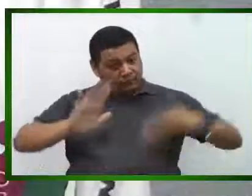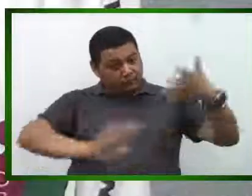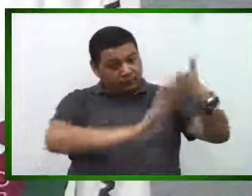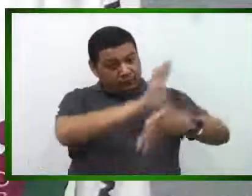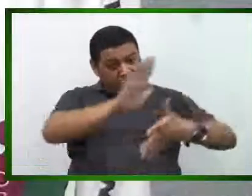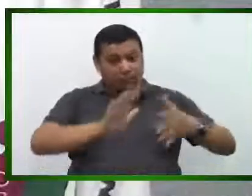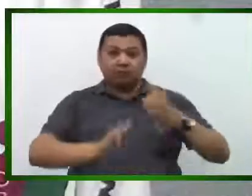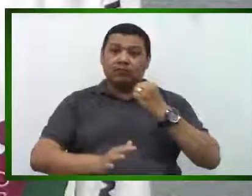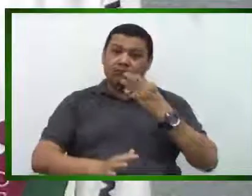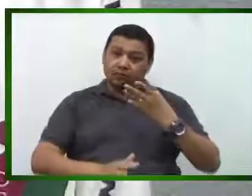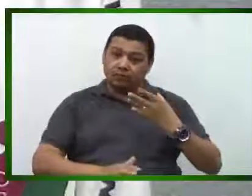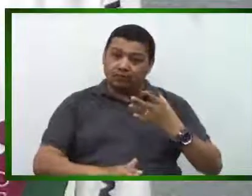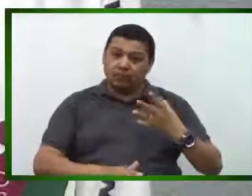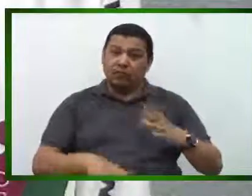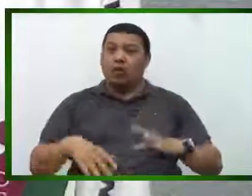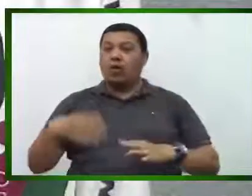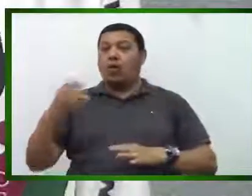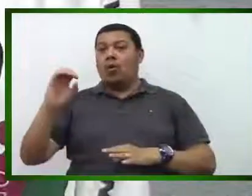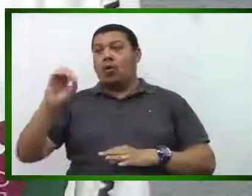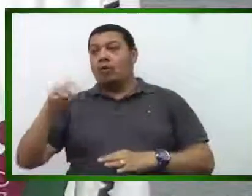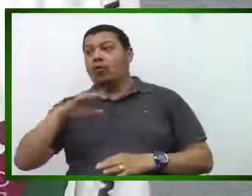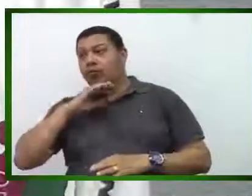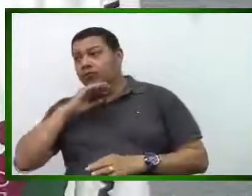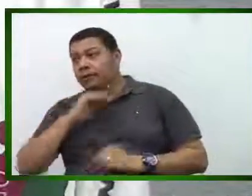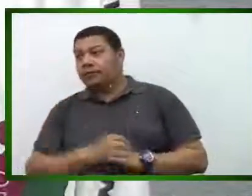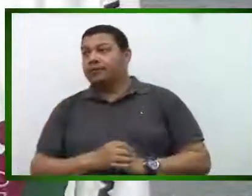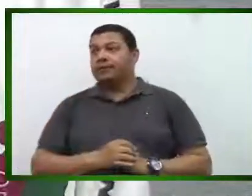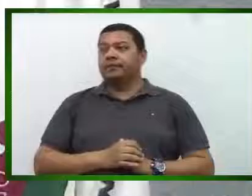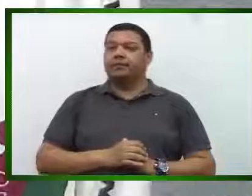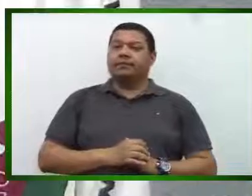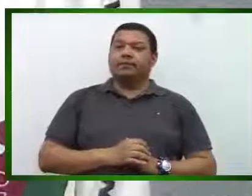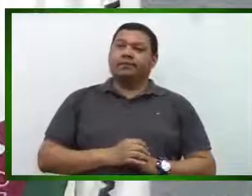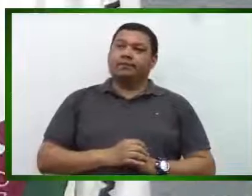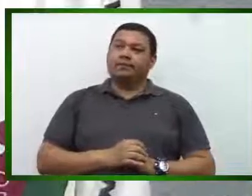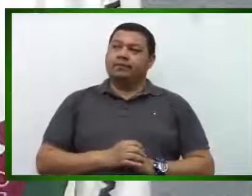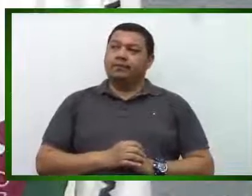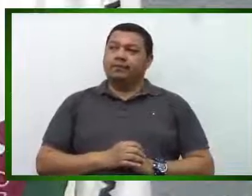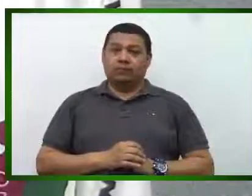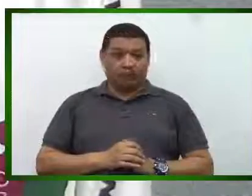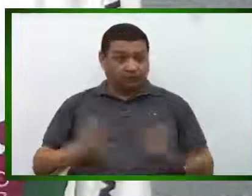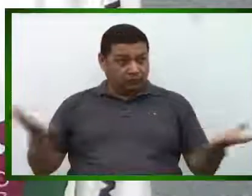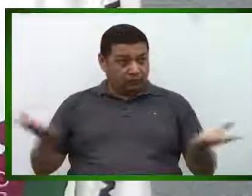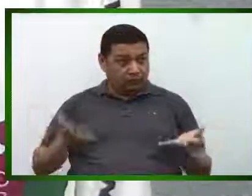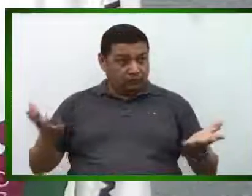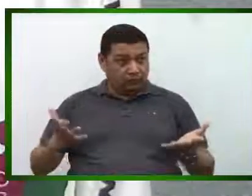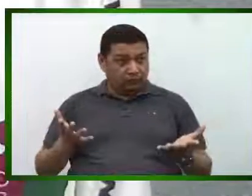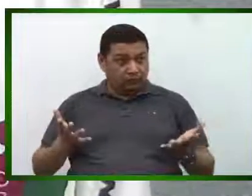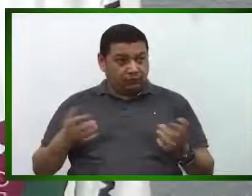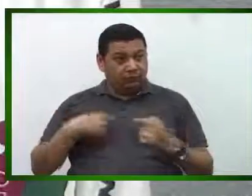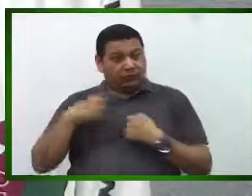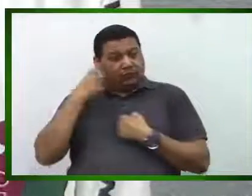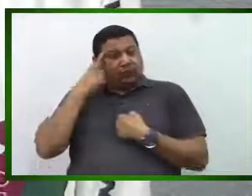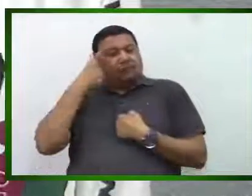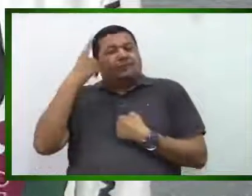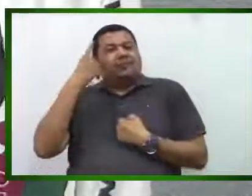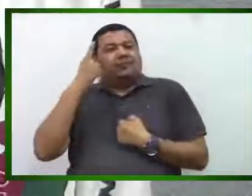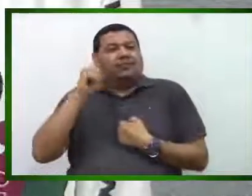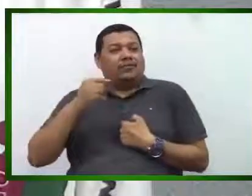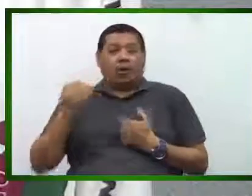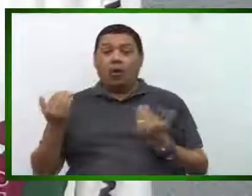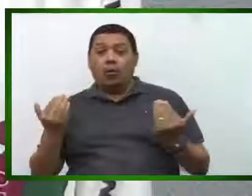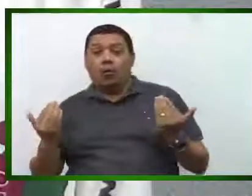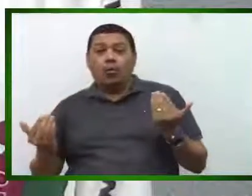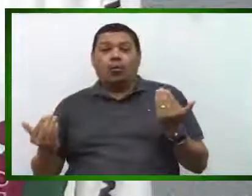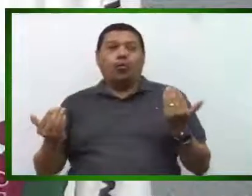ruins, palavra animadíssima como desanimada. Hoje o nosso psicológico tem que estar